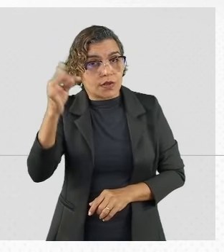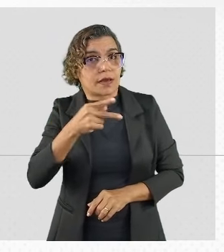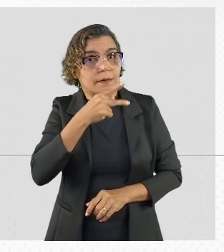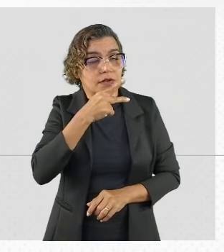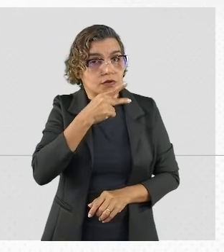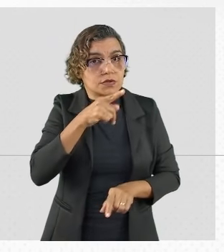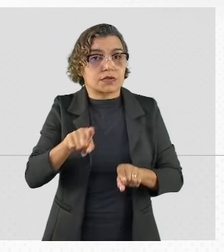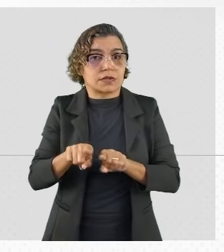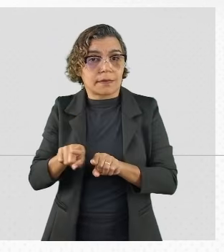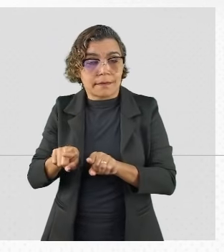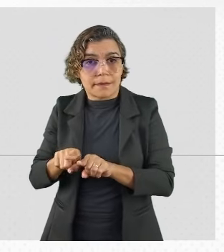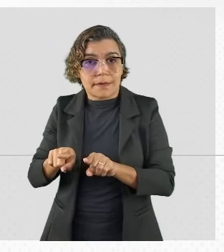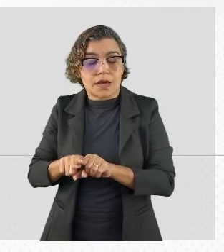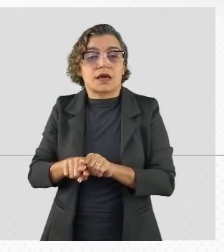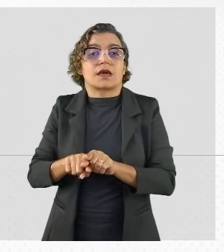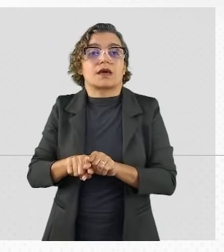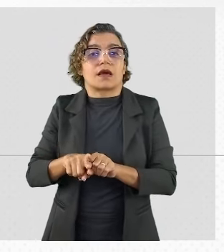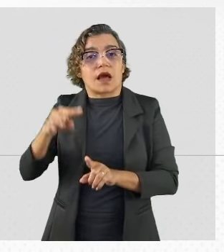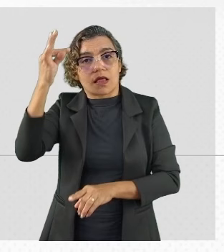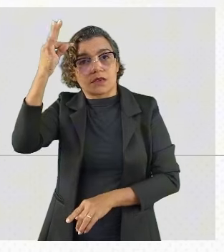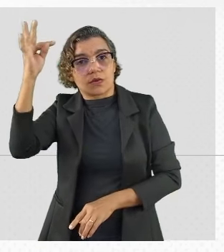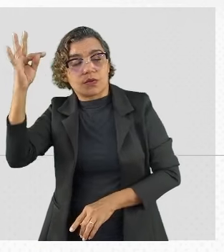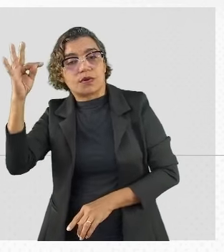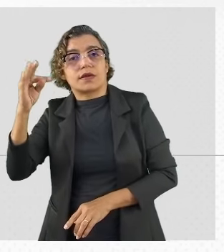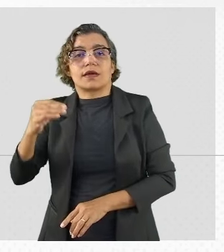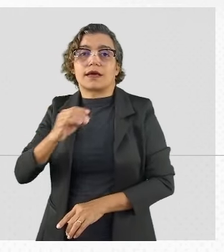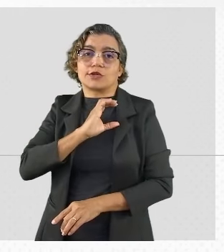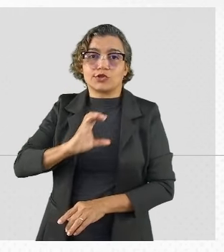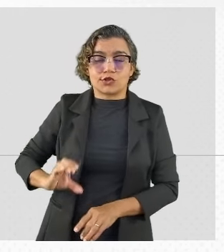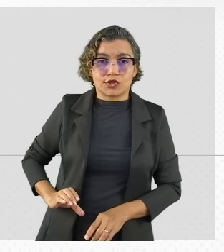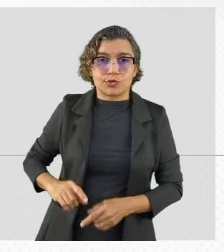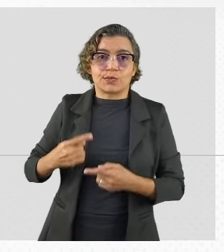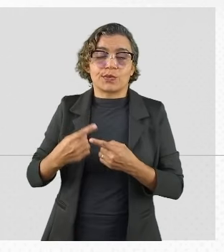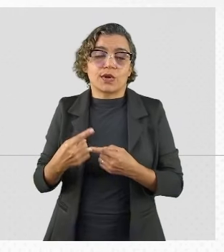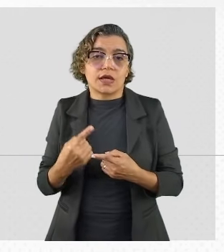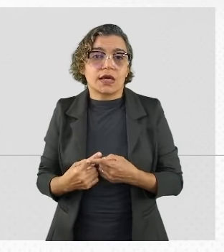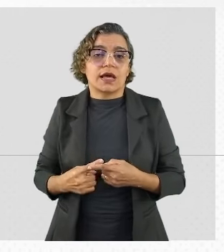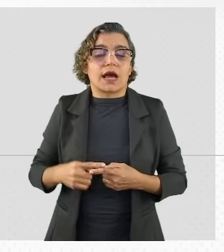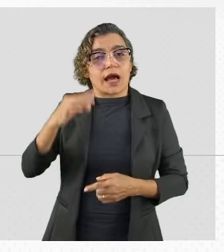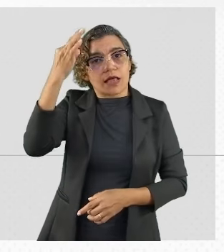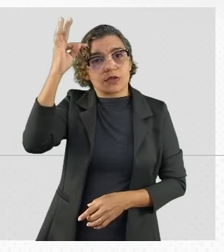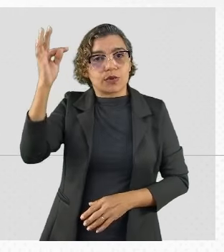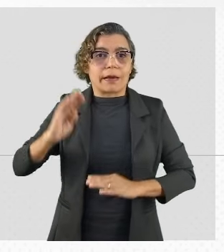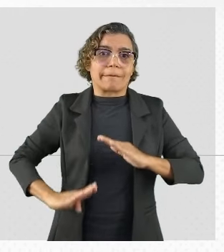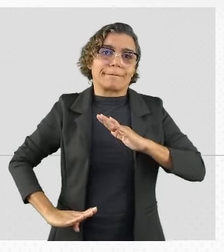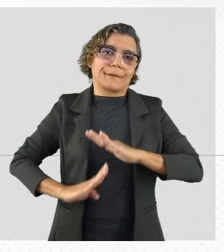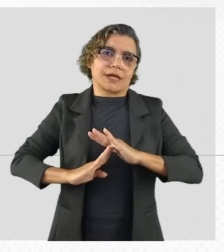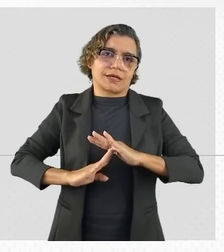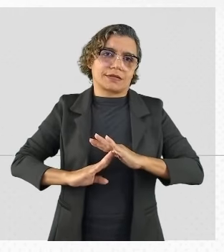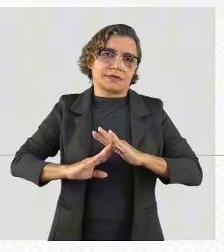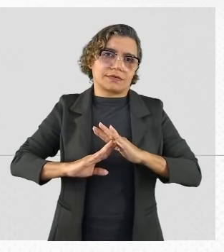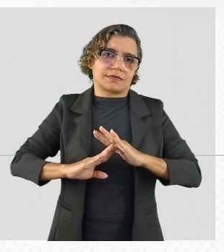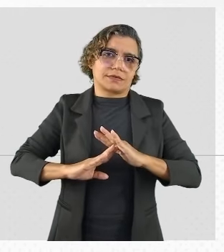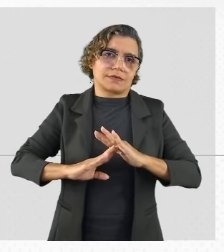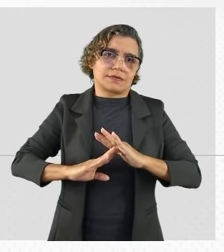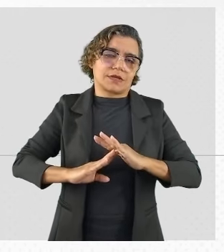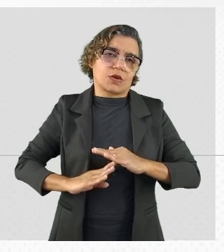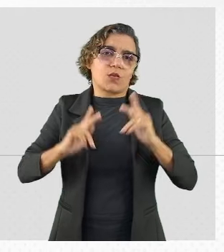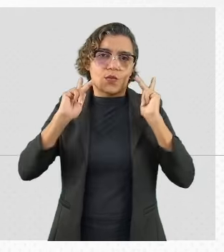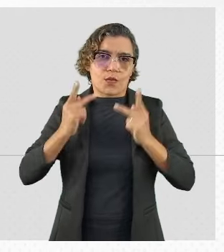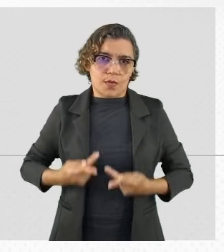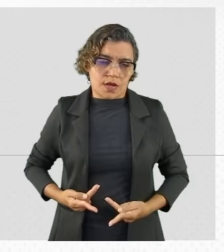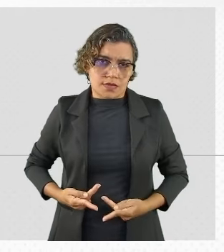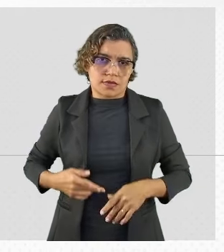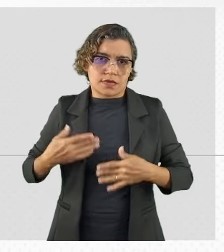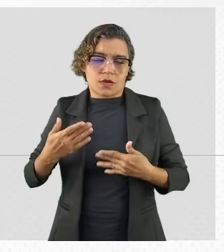ao cristianismo, porque eles dizem que essas teorias limitam o indivíduo, né? E o que ele